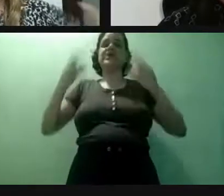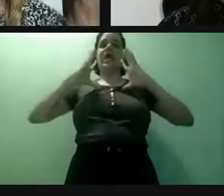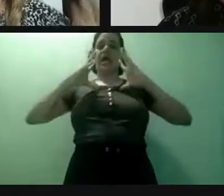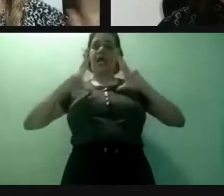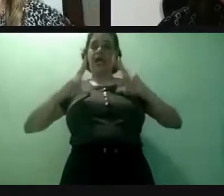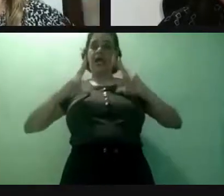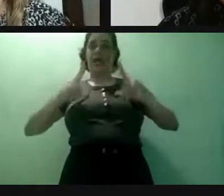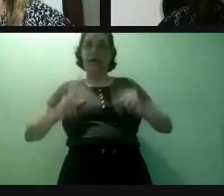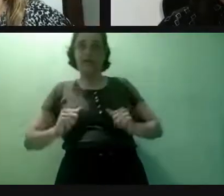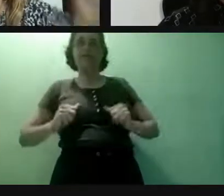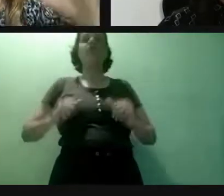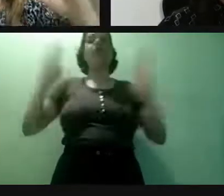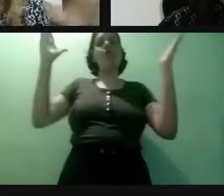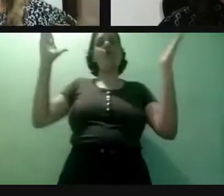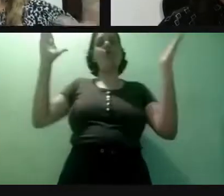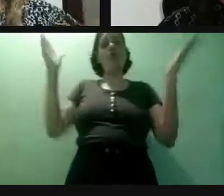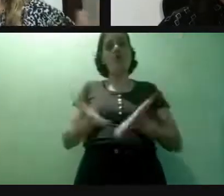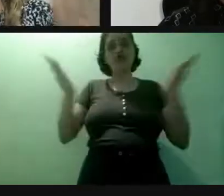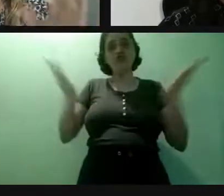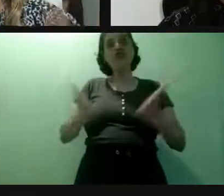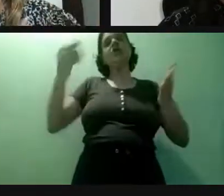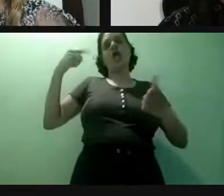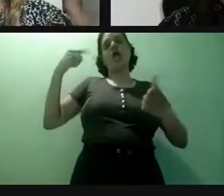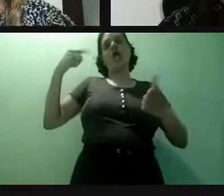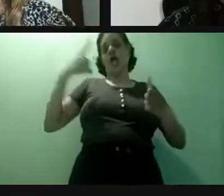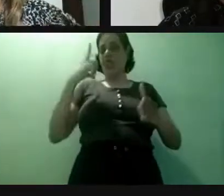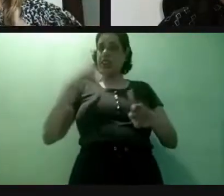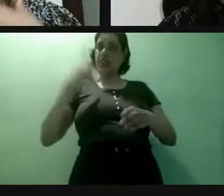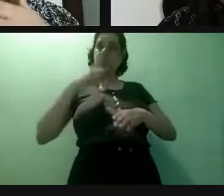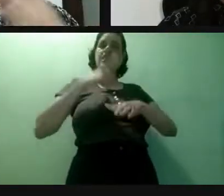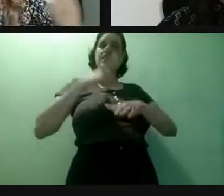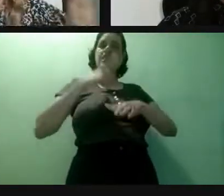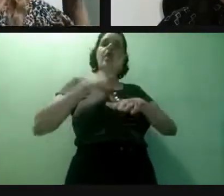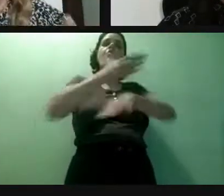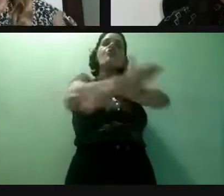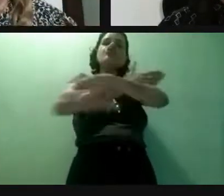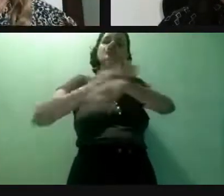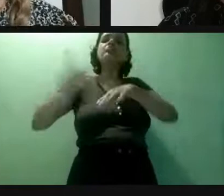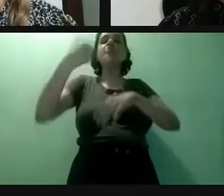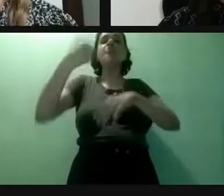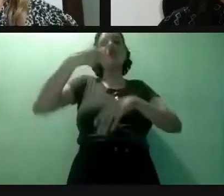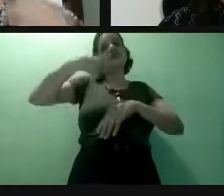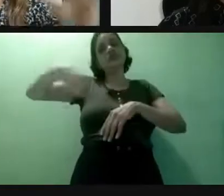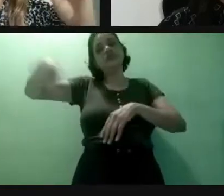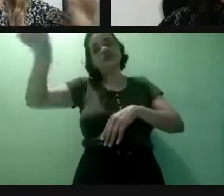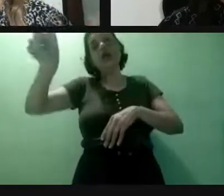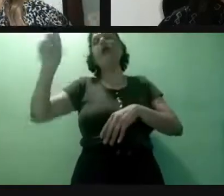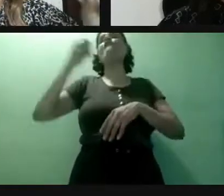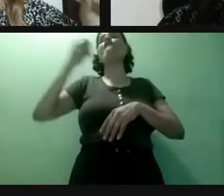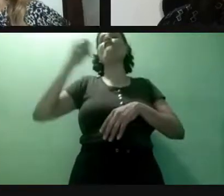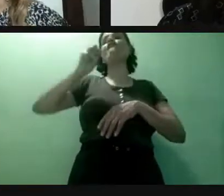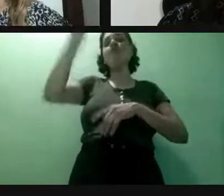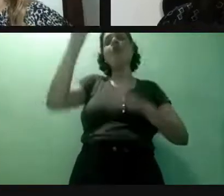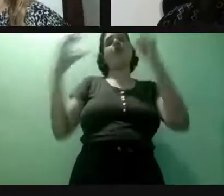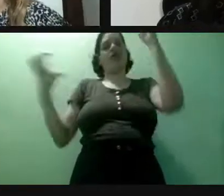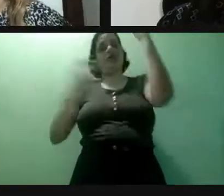bem presente no meu dia a dia agora, quando eu saio, né? Tenho ido até na GRE, então